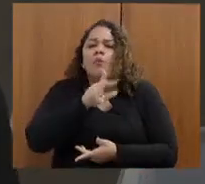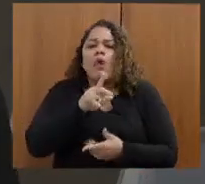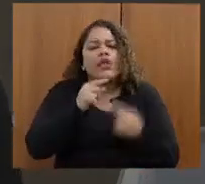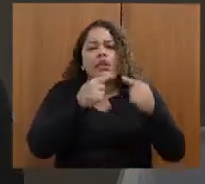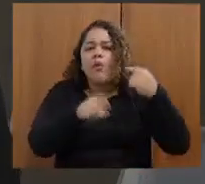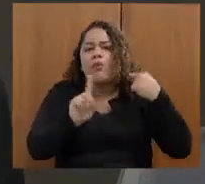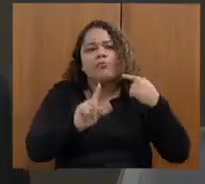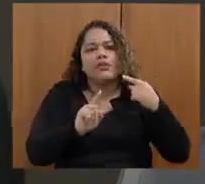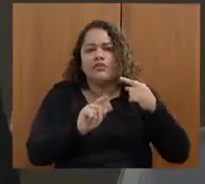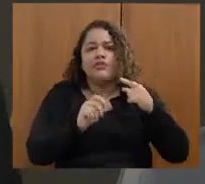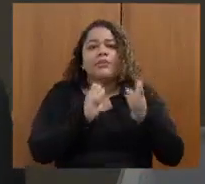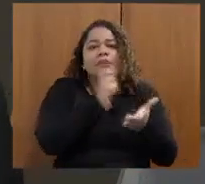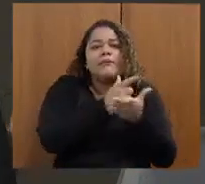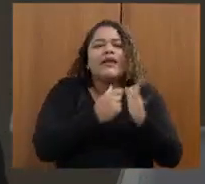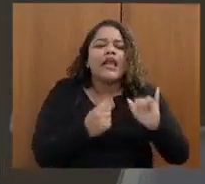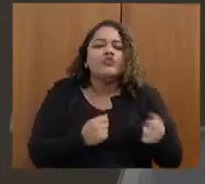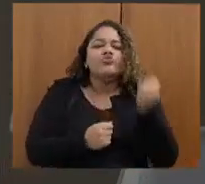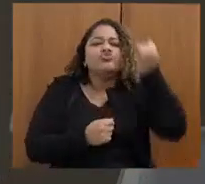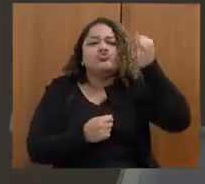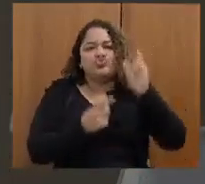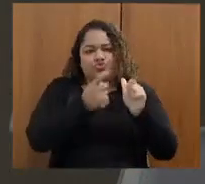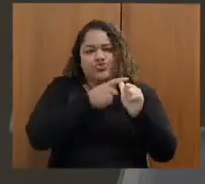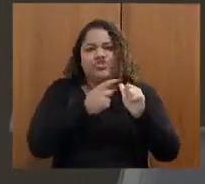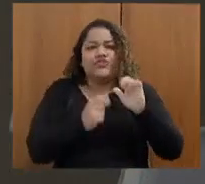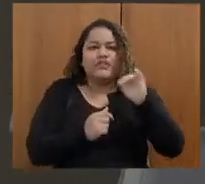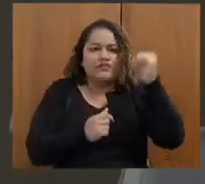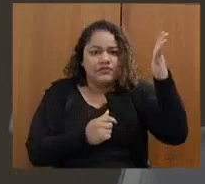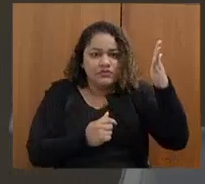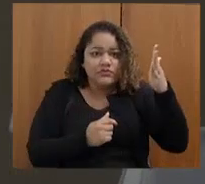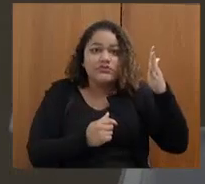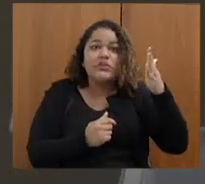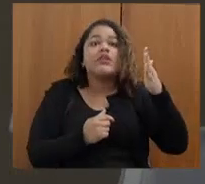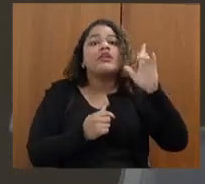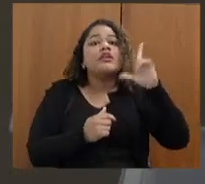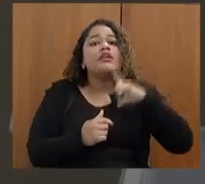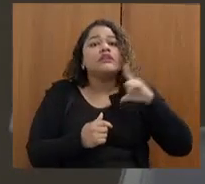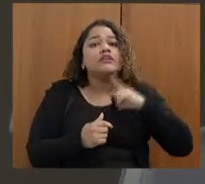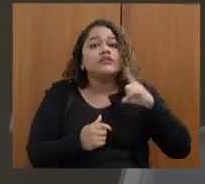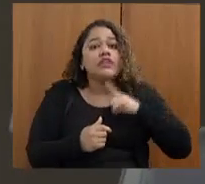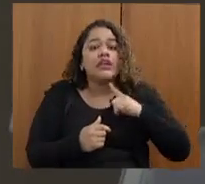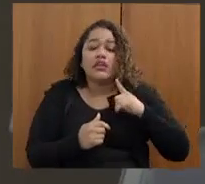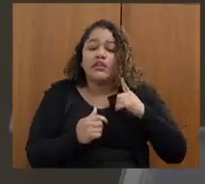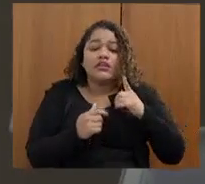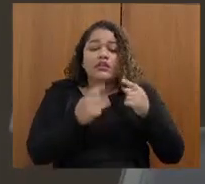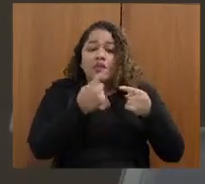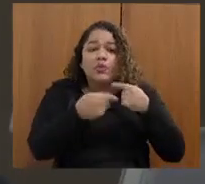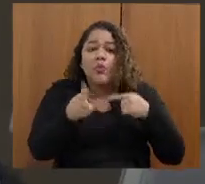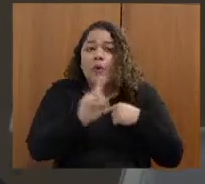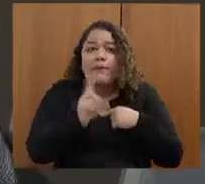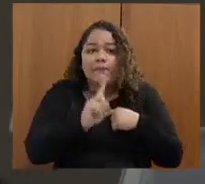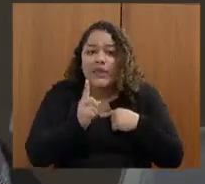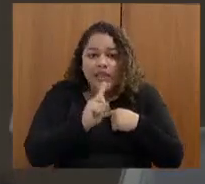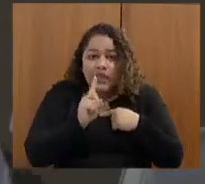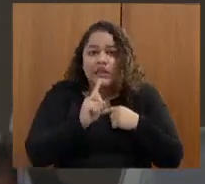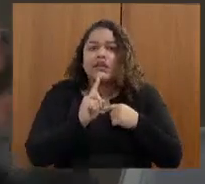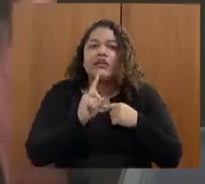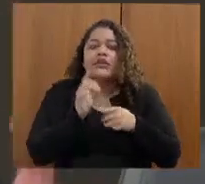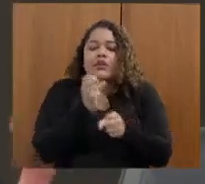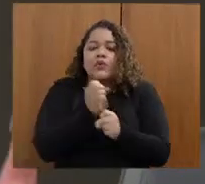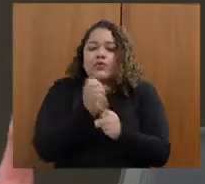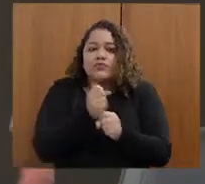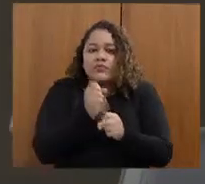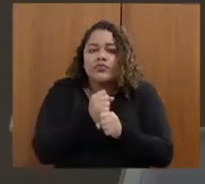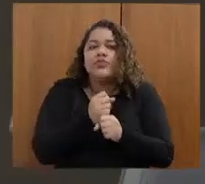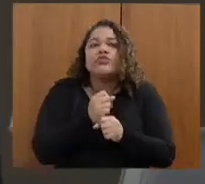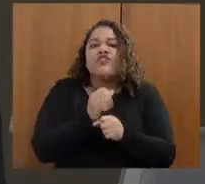vai entrar não acabou os fiscal agora que tá sendo orientado pelo Fernando Haddad ele tá fora disso exatamente para poder garantir os